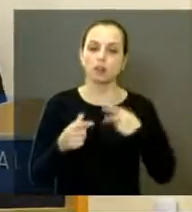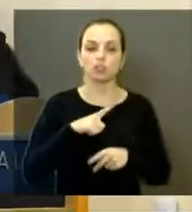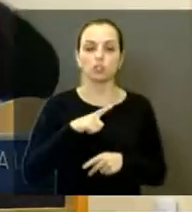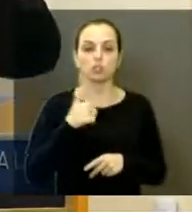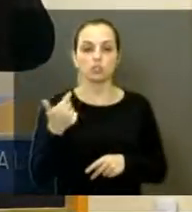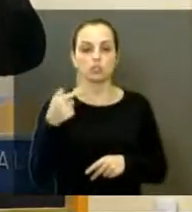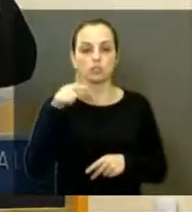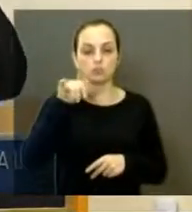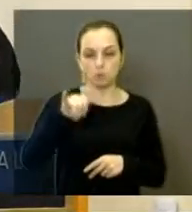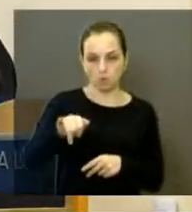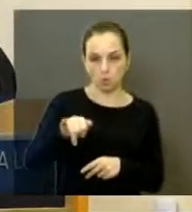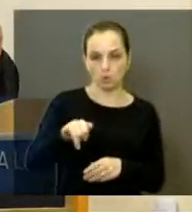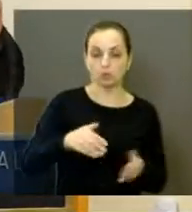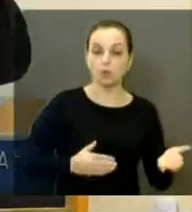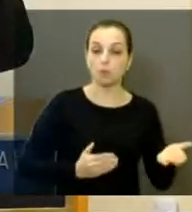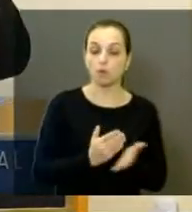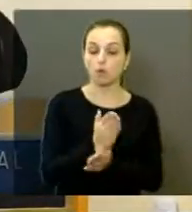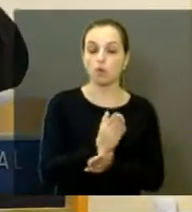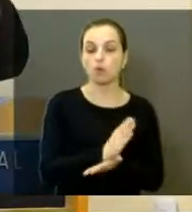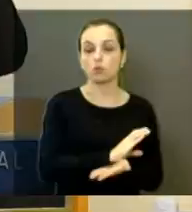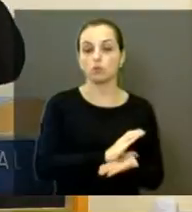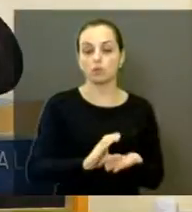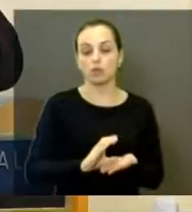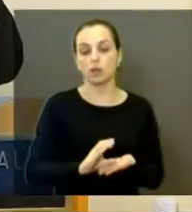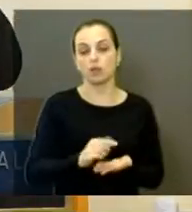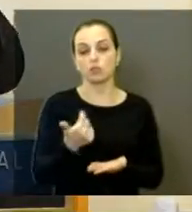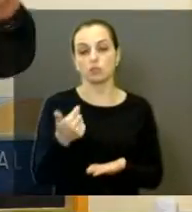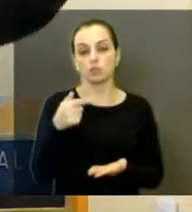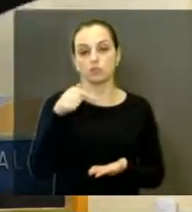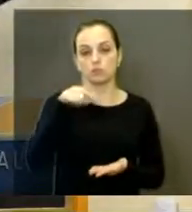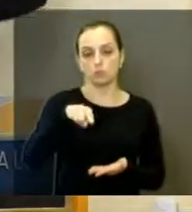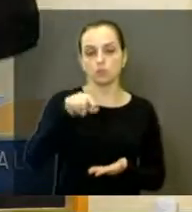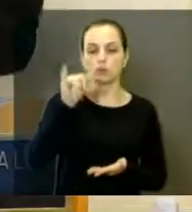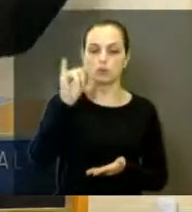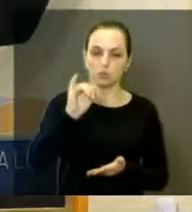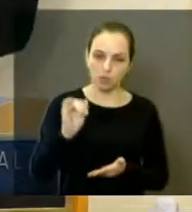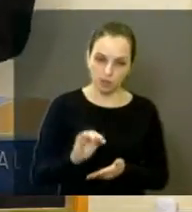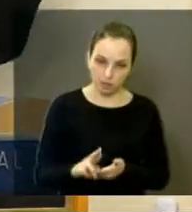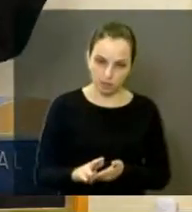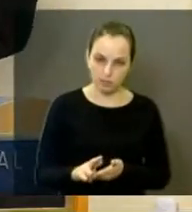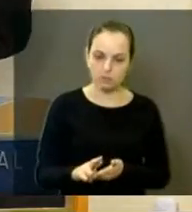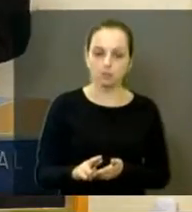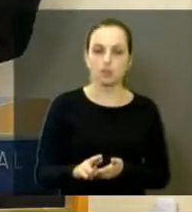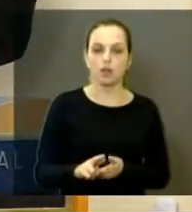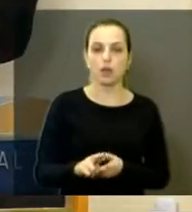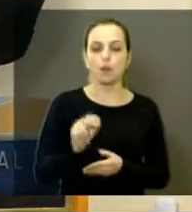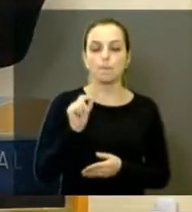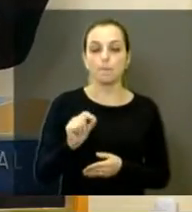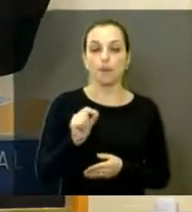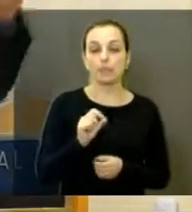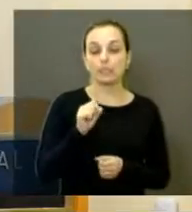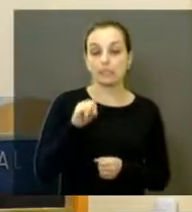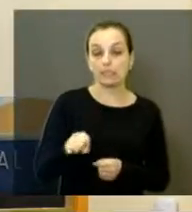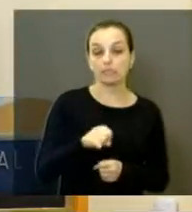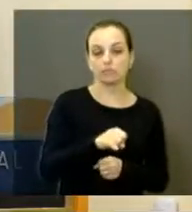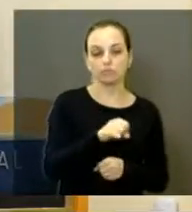milhões. Aprovamos um crédito de 17 milhões para que, se o